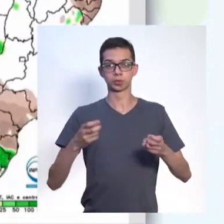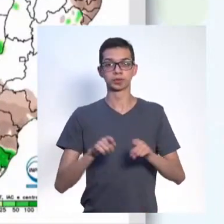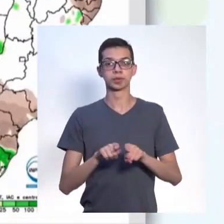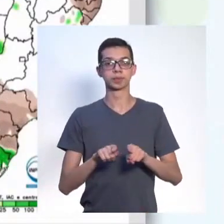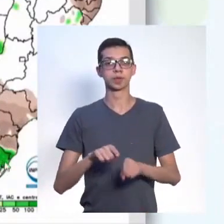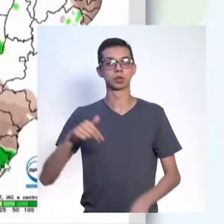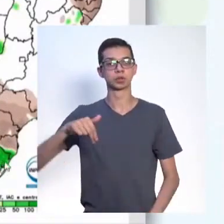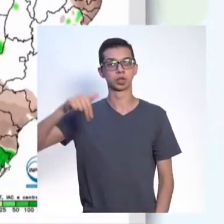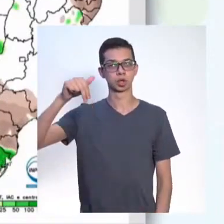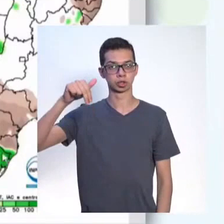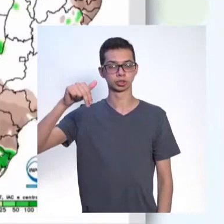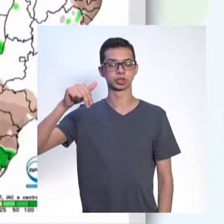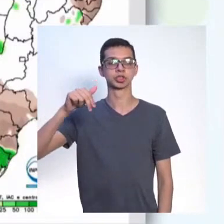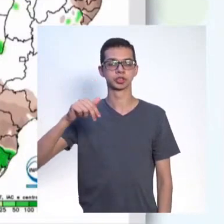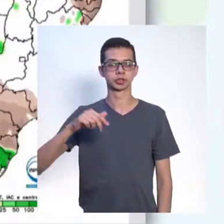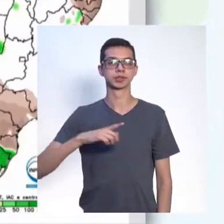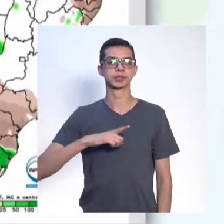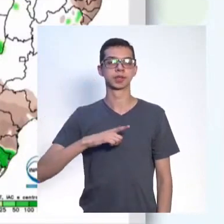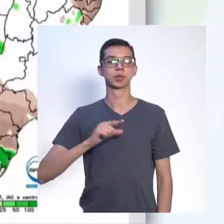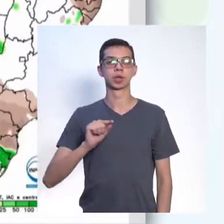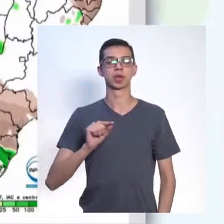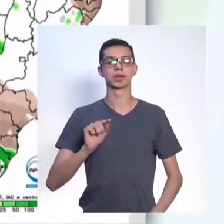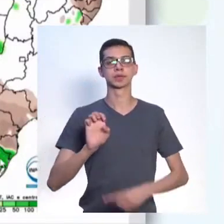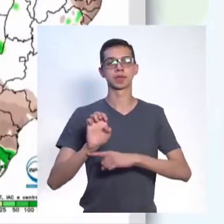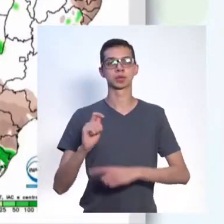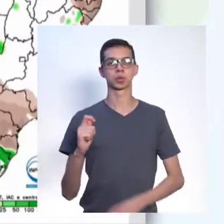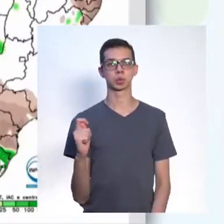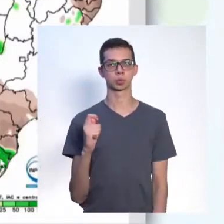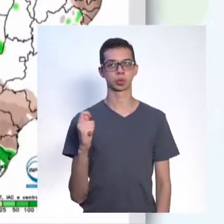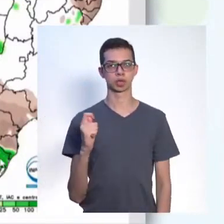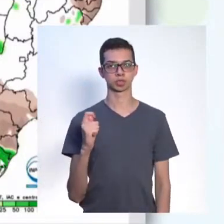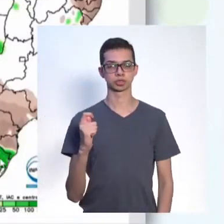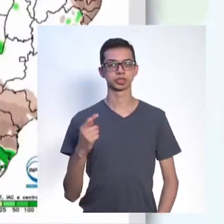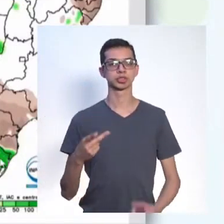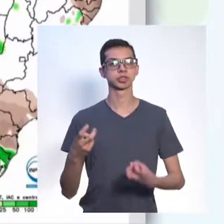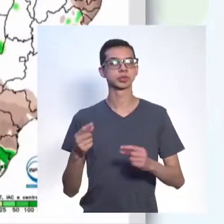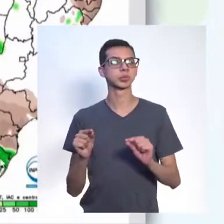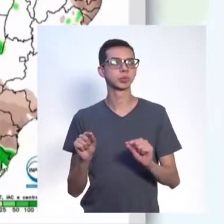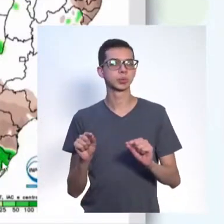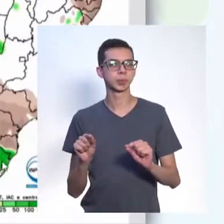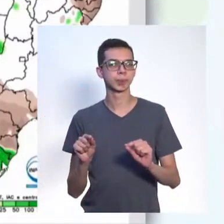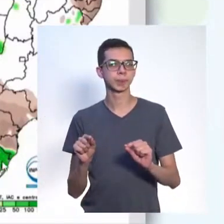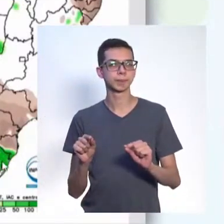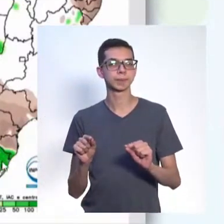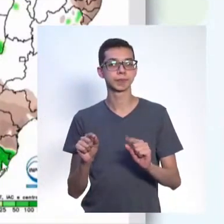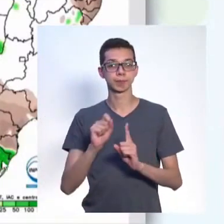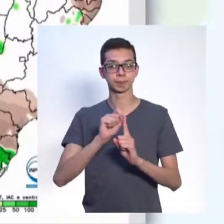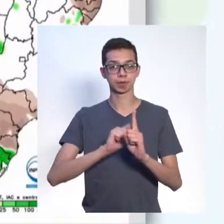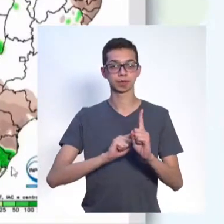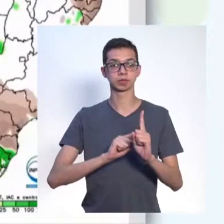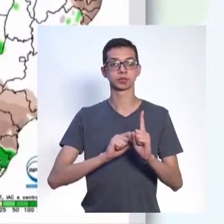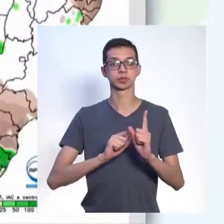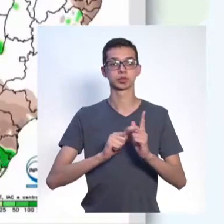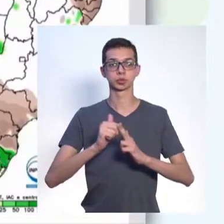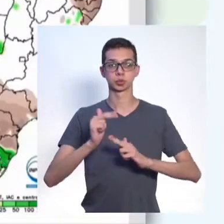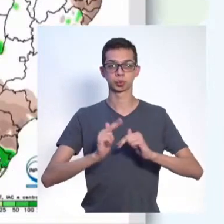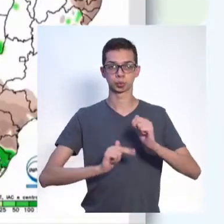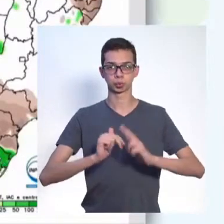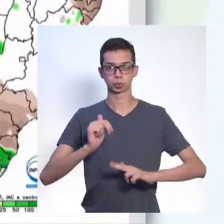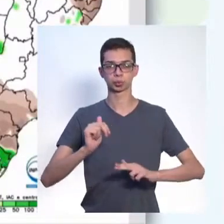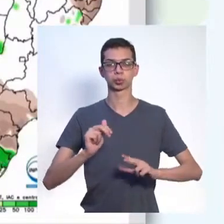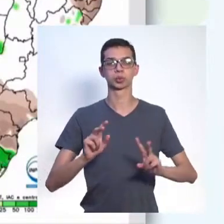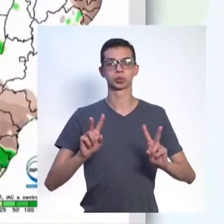de Rio Grande do Sul, que a gente observa que as chuvas ficaram acima da média para o mês de julho. Isso está associado à passagem de